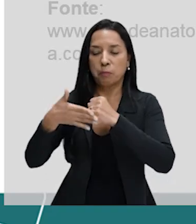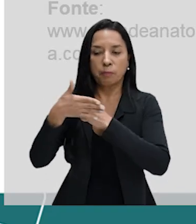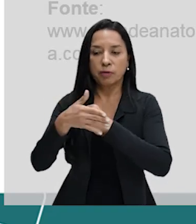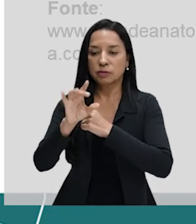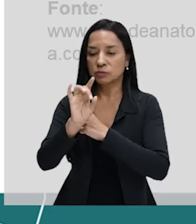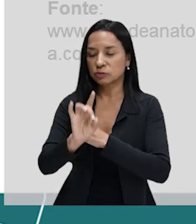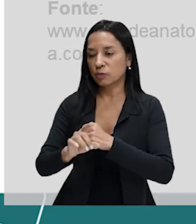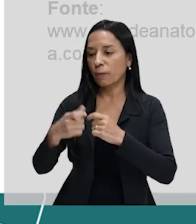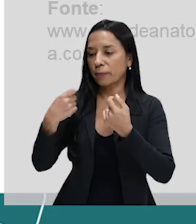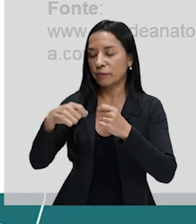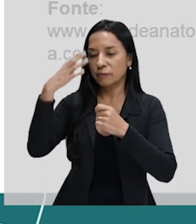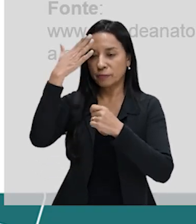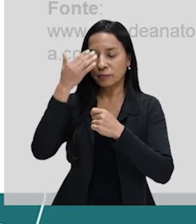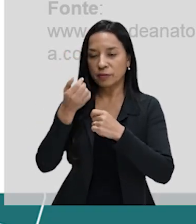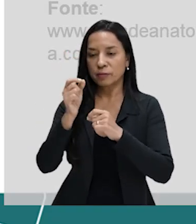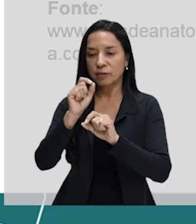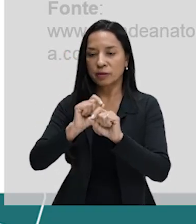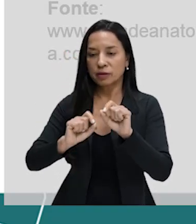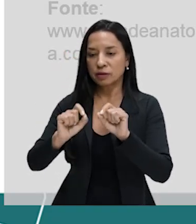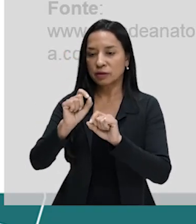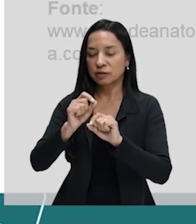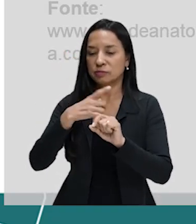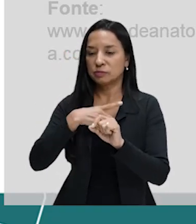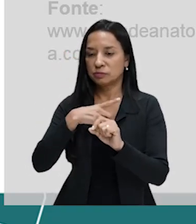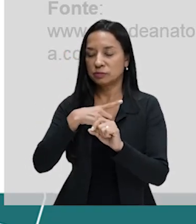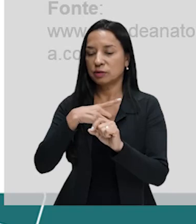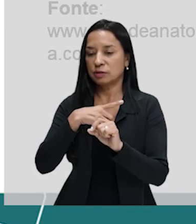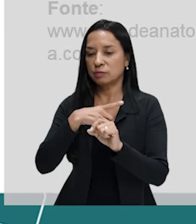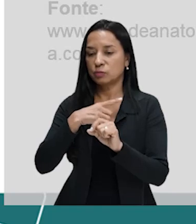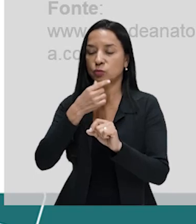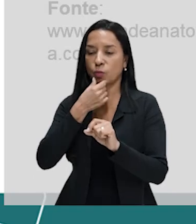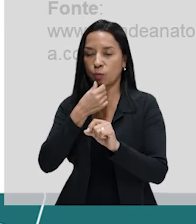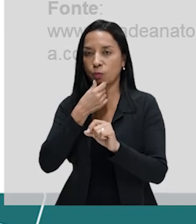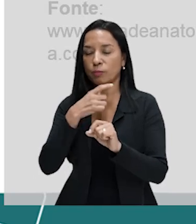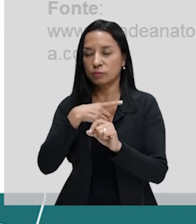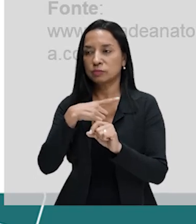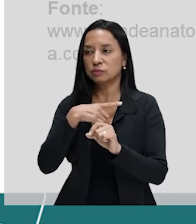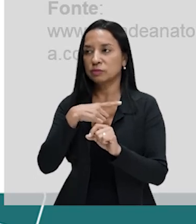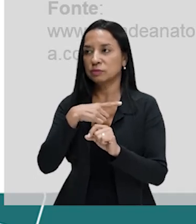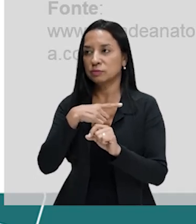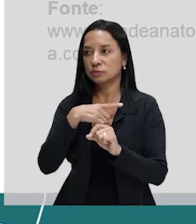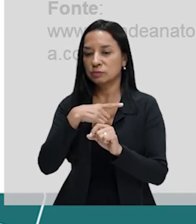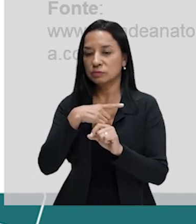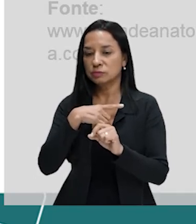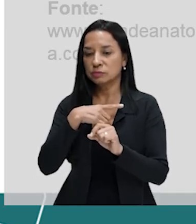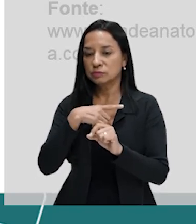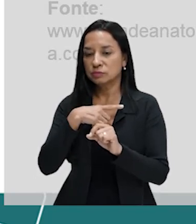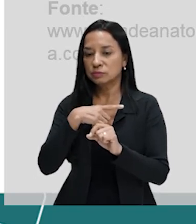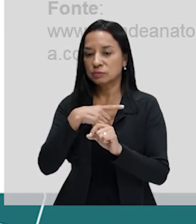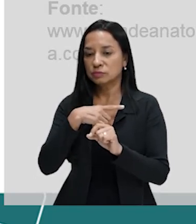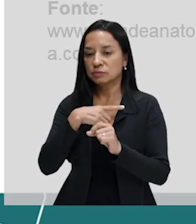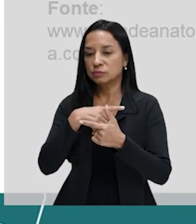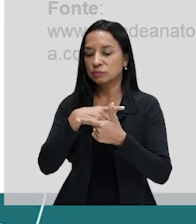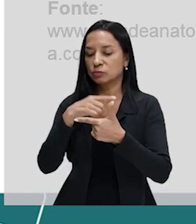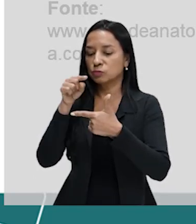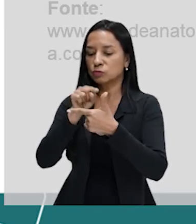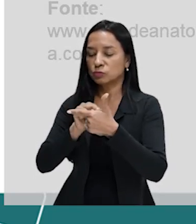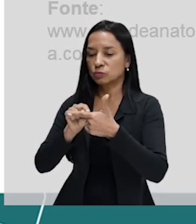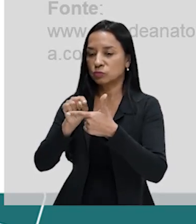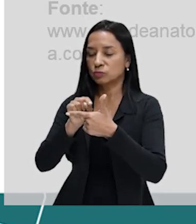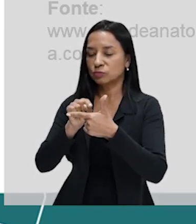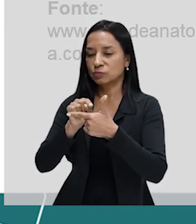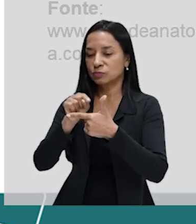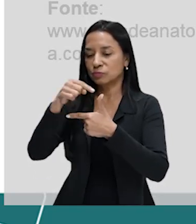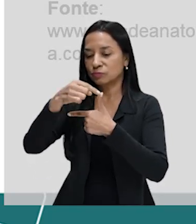básico que você precisa saber é que nós temos, no caso homens, né? Temos aqui, ó, dois corpos